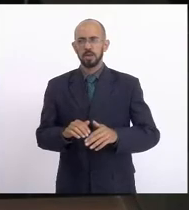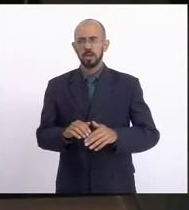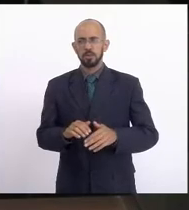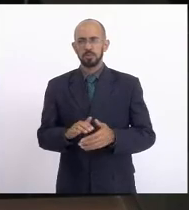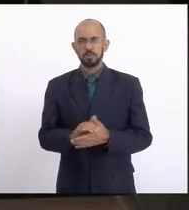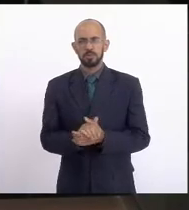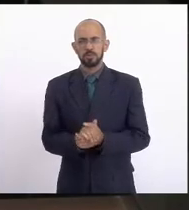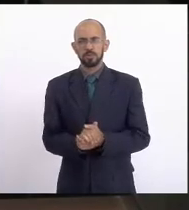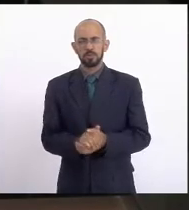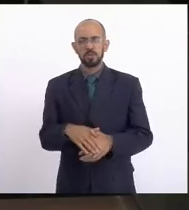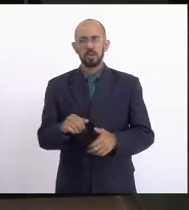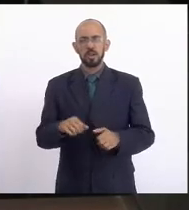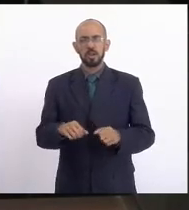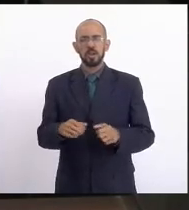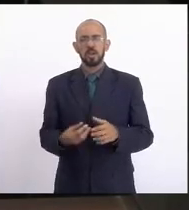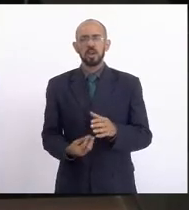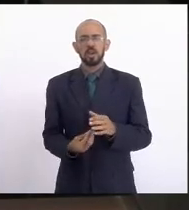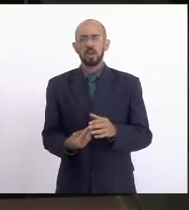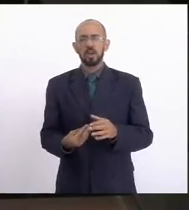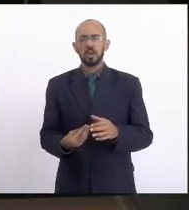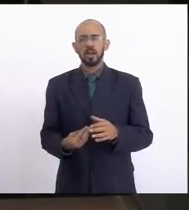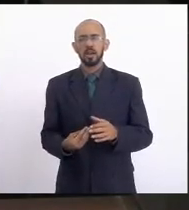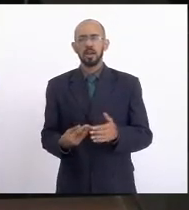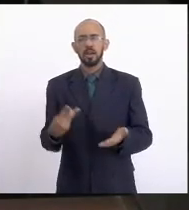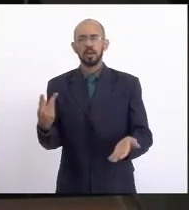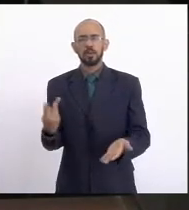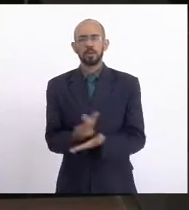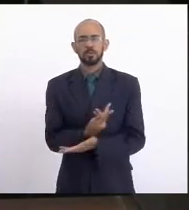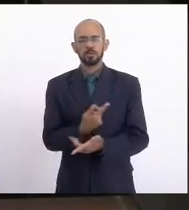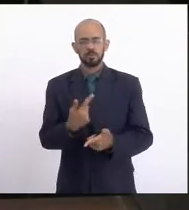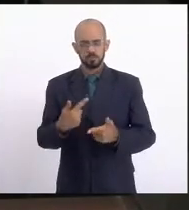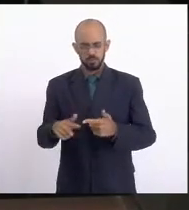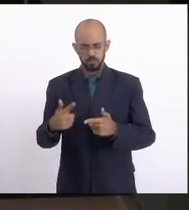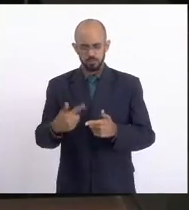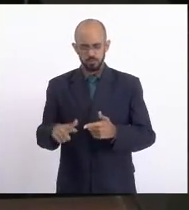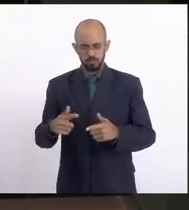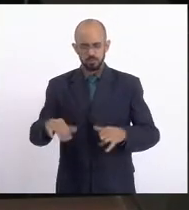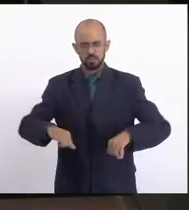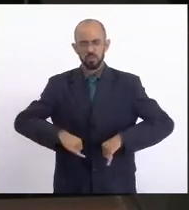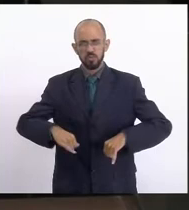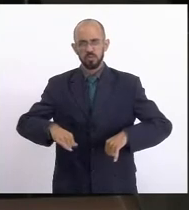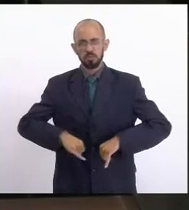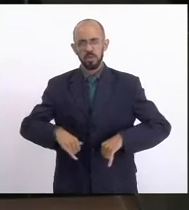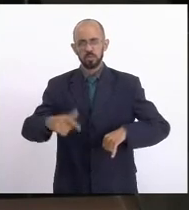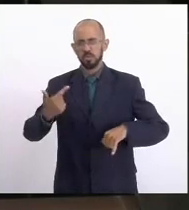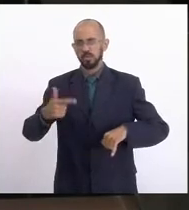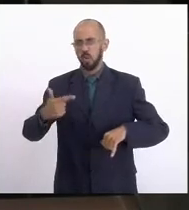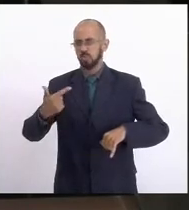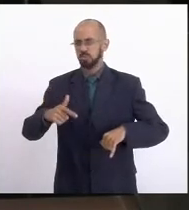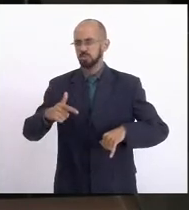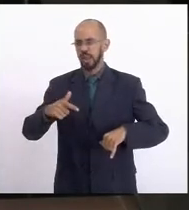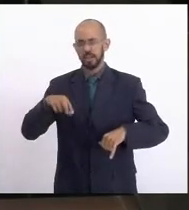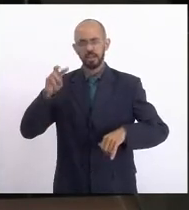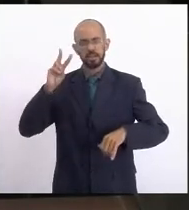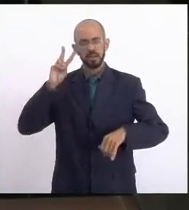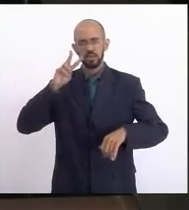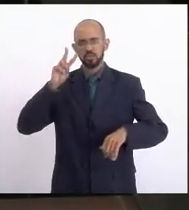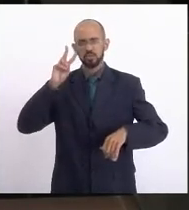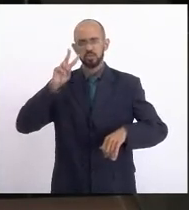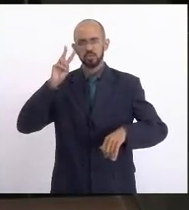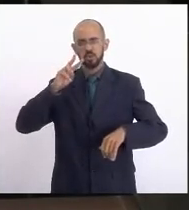Gonçalo sofra uma agressão, talvez sem precedente na história